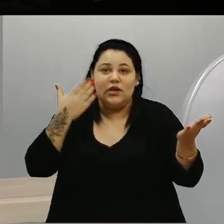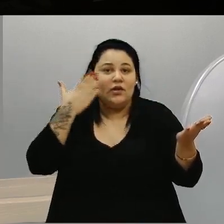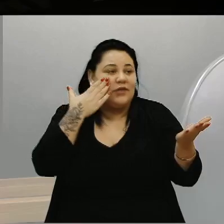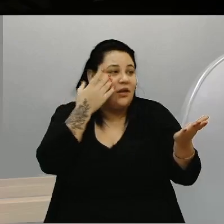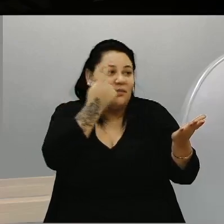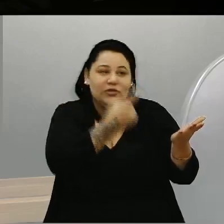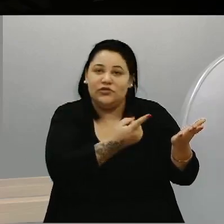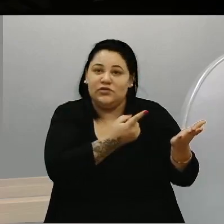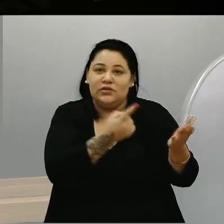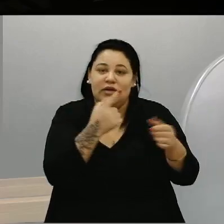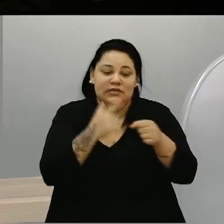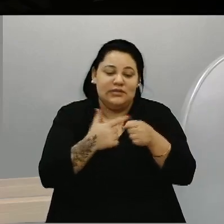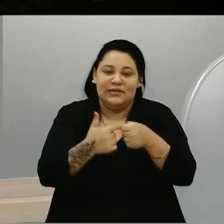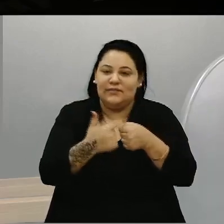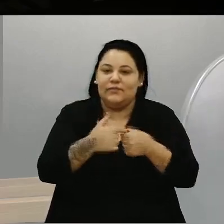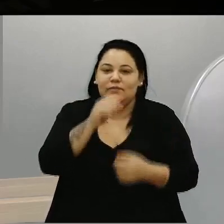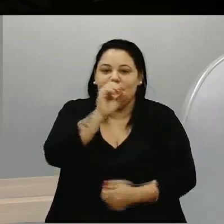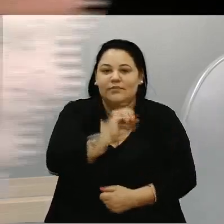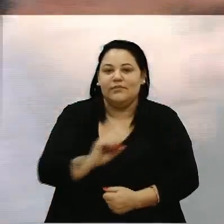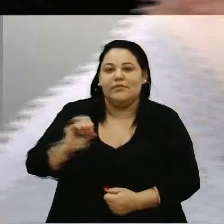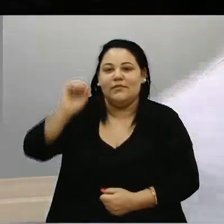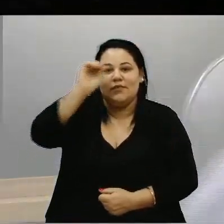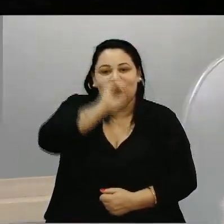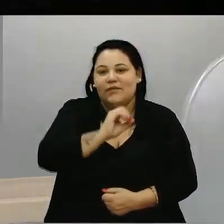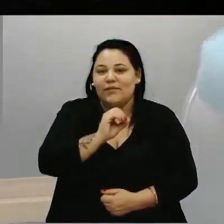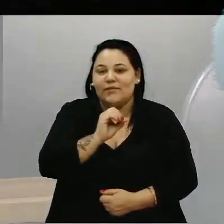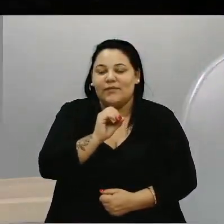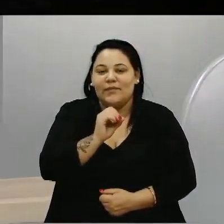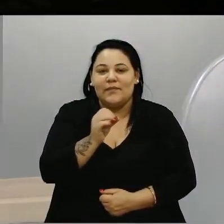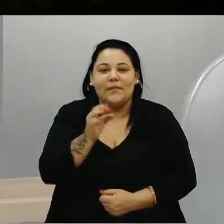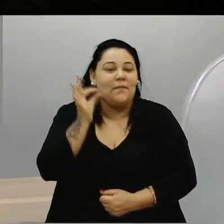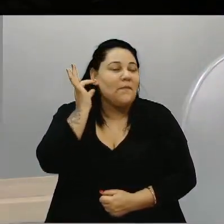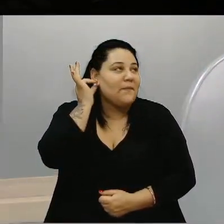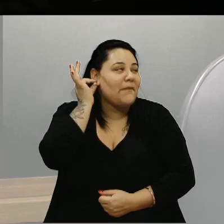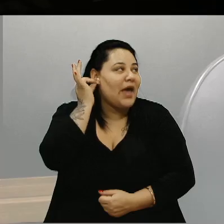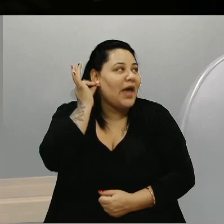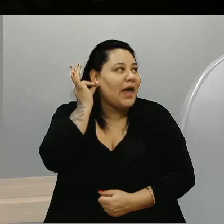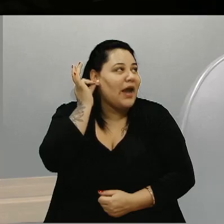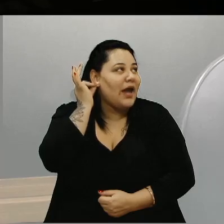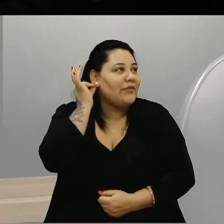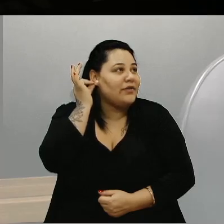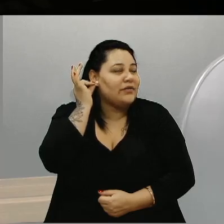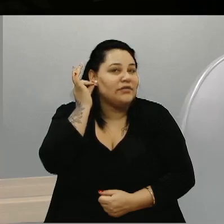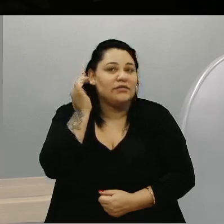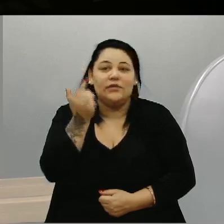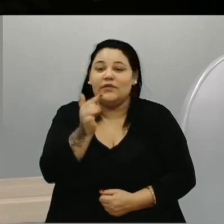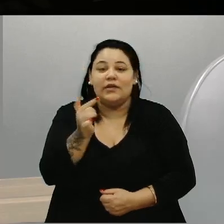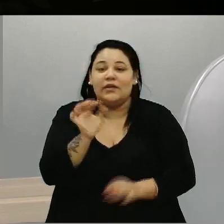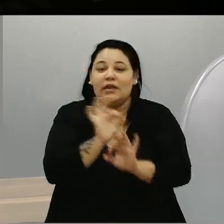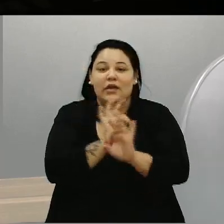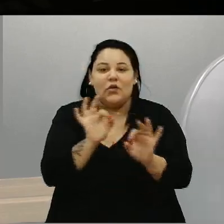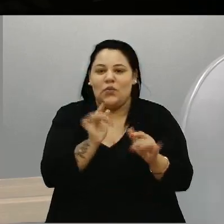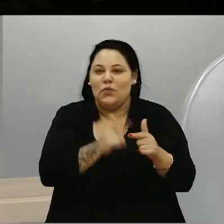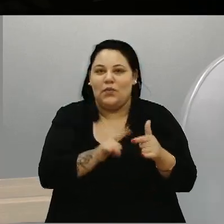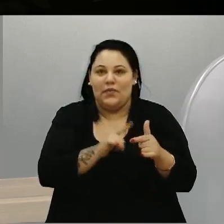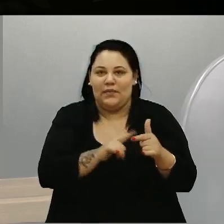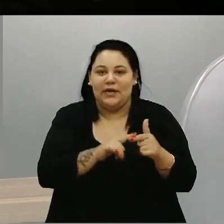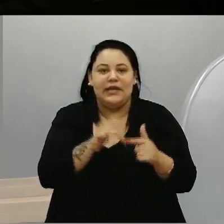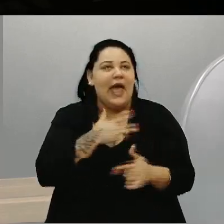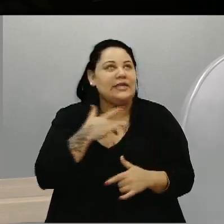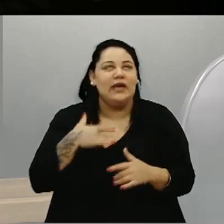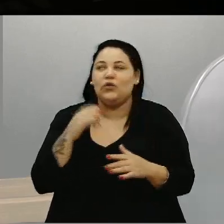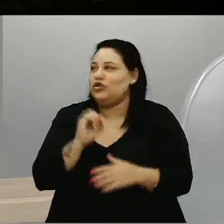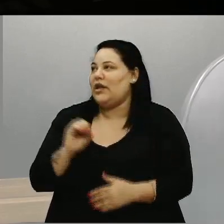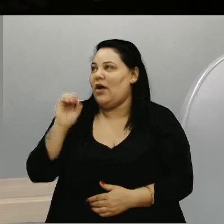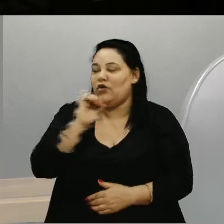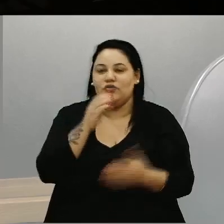a cidade está ótima, está maravilhosa, não tem nenhum problema, até a saúde ficou boa agora. Eu sei disso. Então,